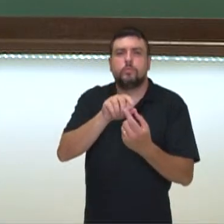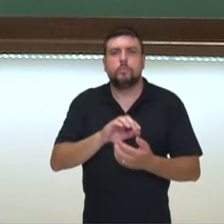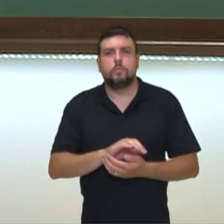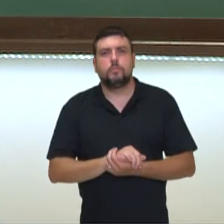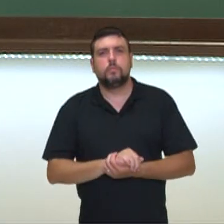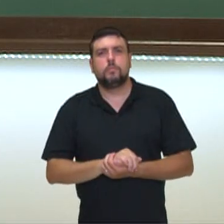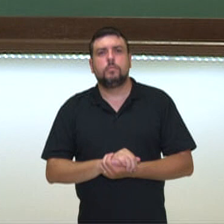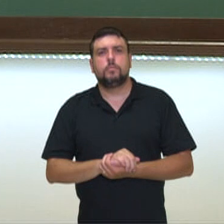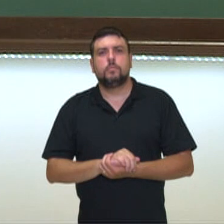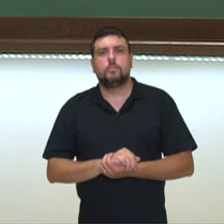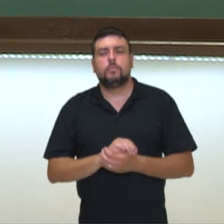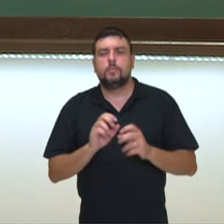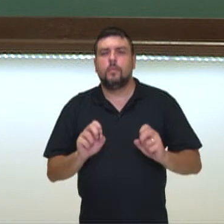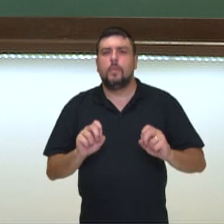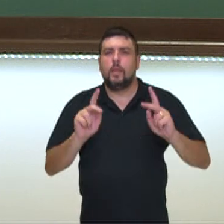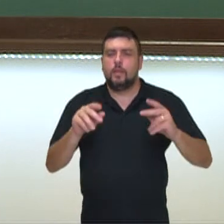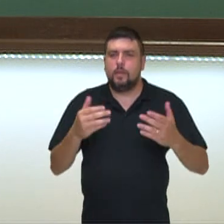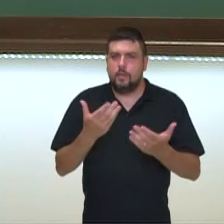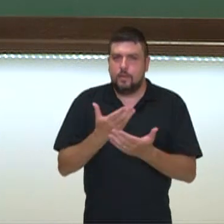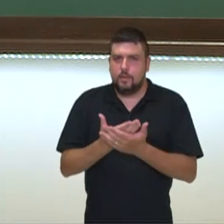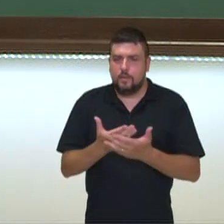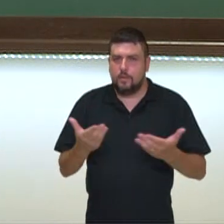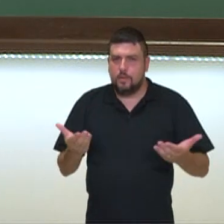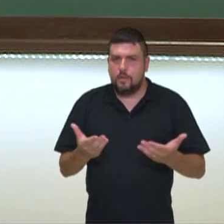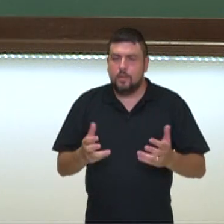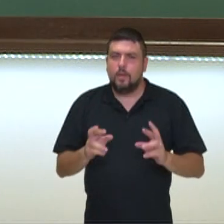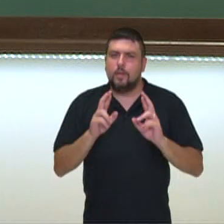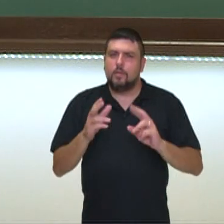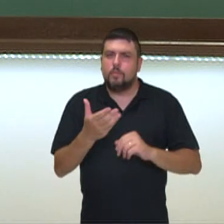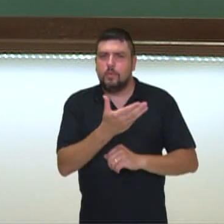pessoal, essa foi a nossa aula. Espero que